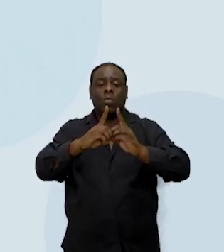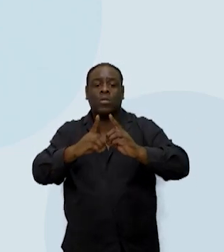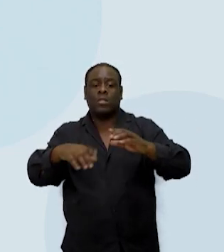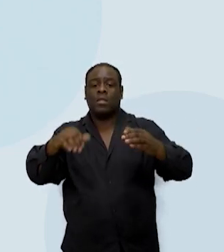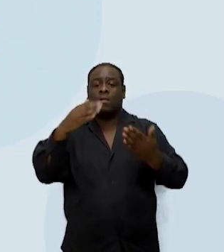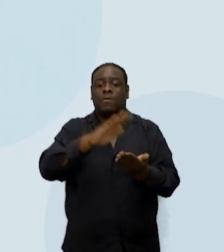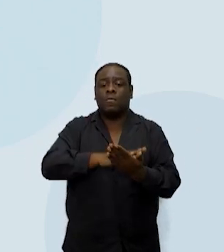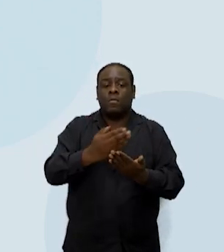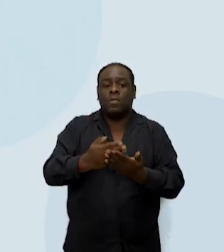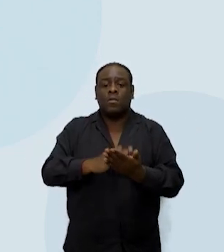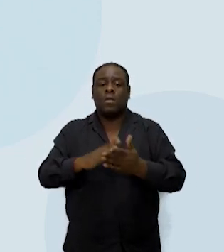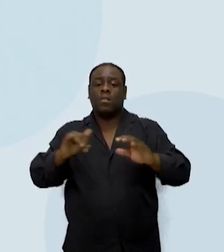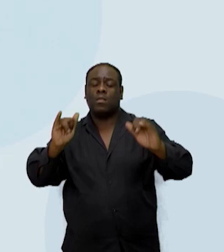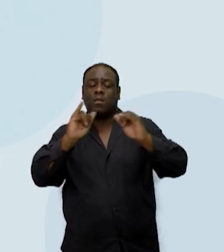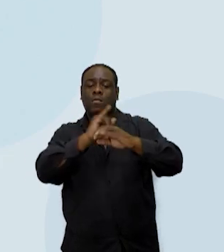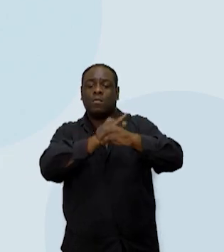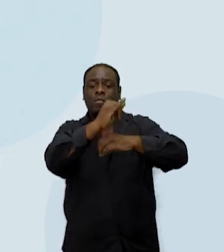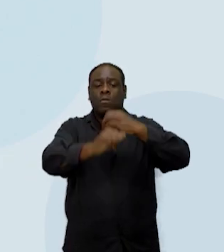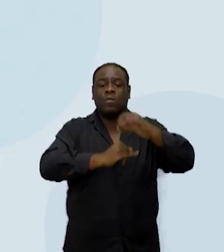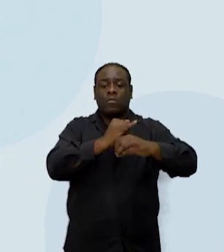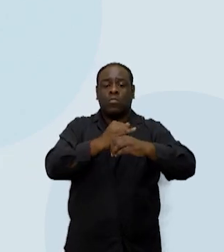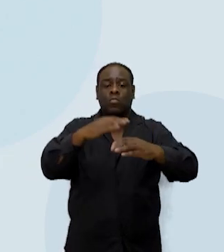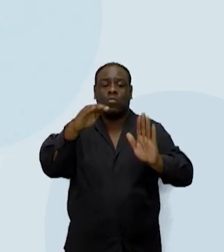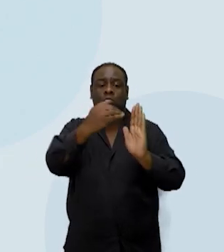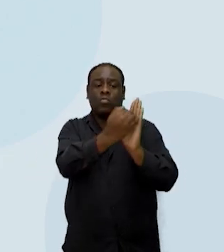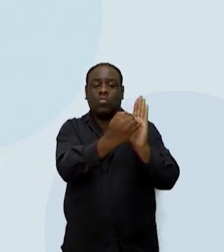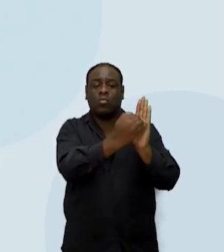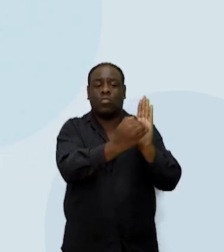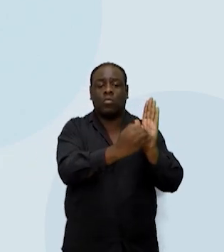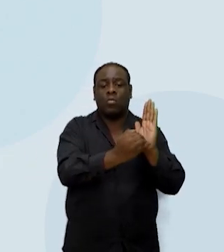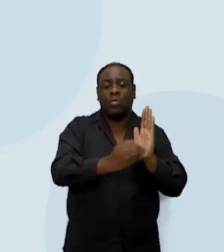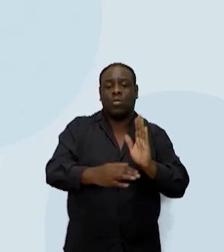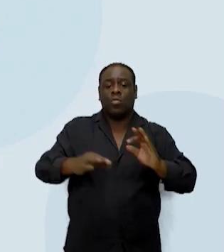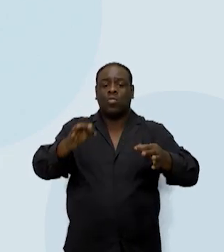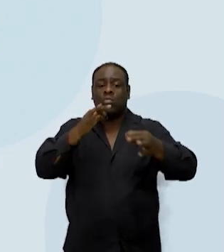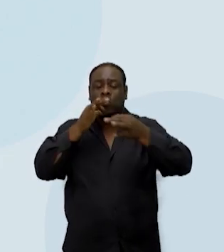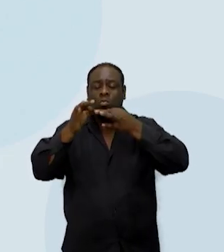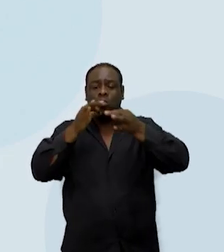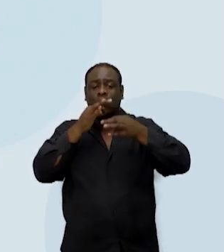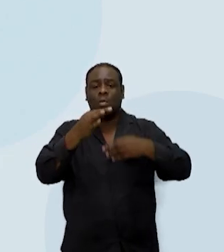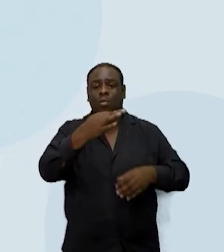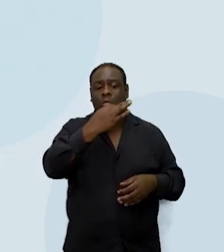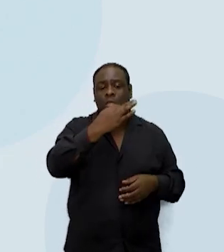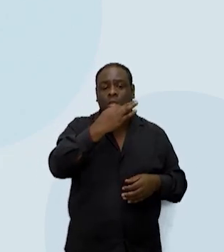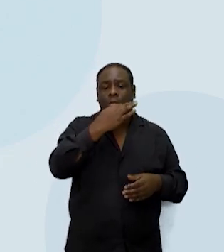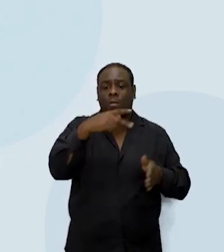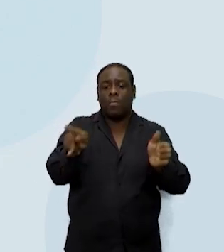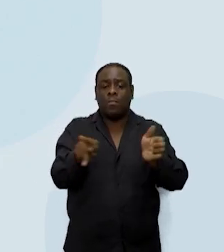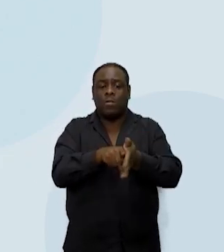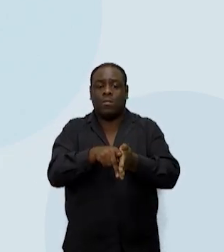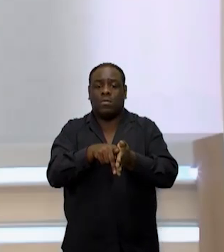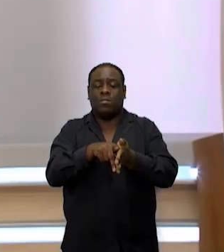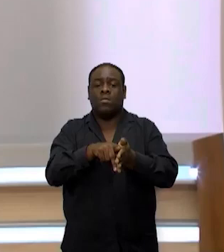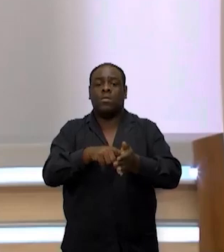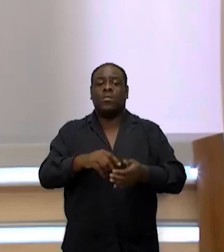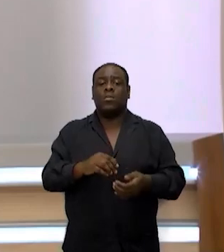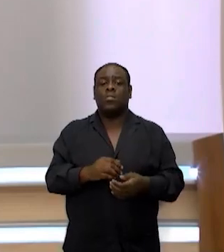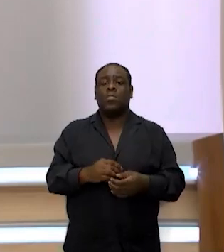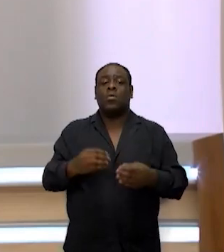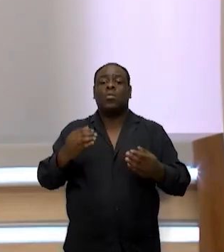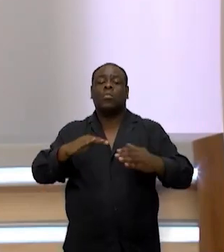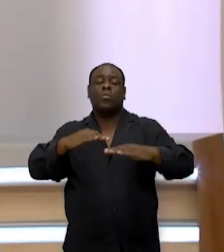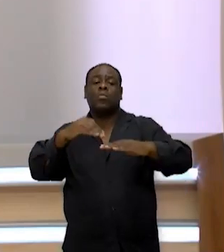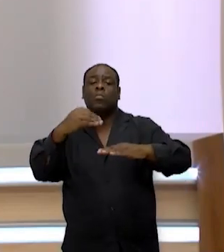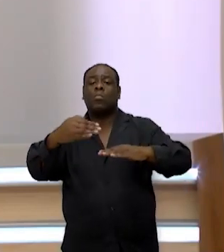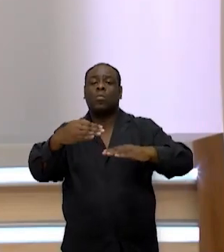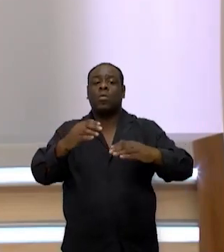uma opinião e construir a argumentação. A argumentação é tudo importantíssimo. Exatamente. Então, qual o nosso objeto de